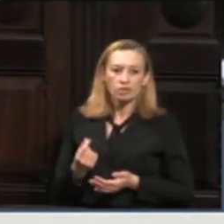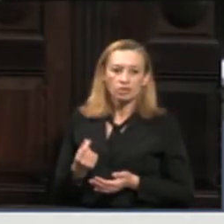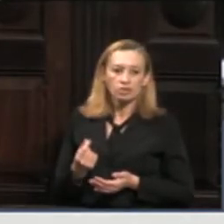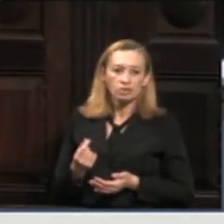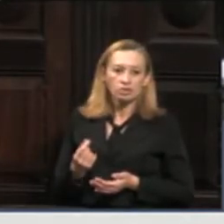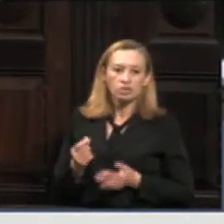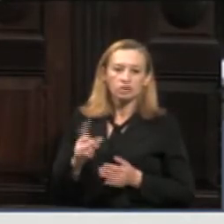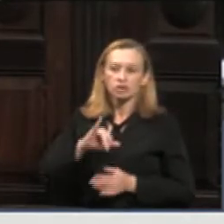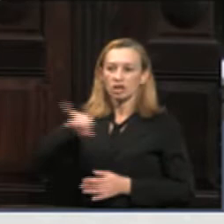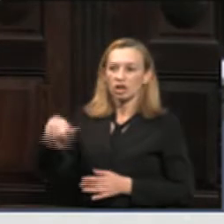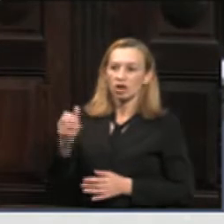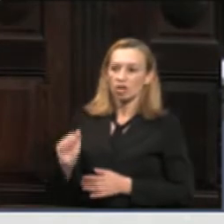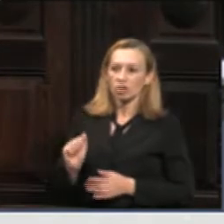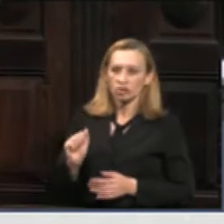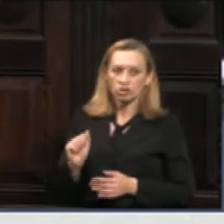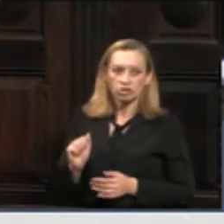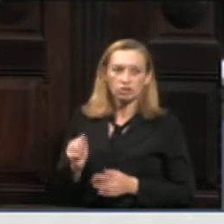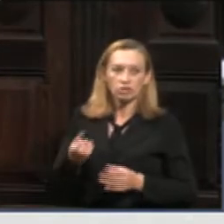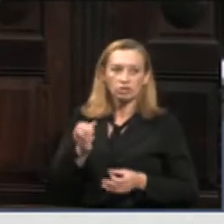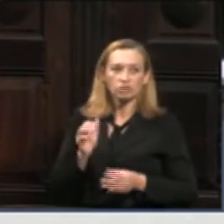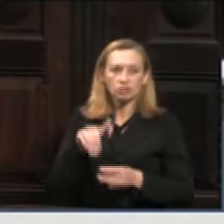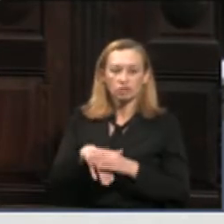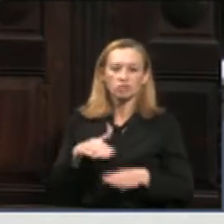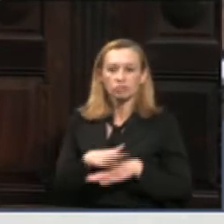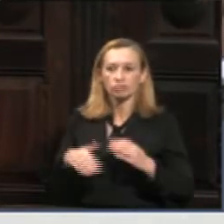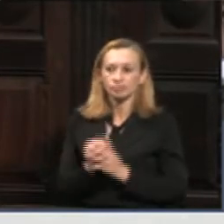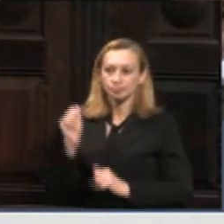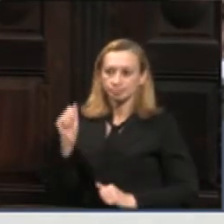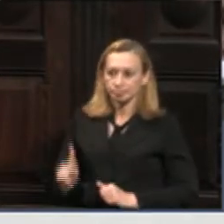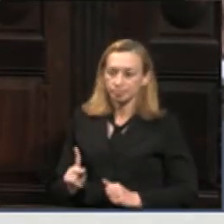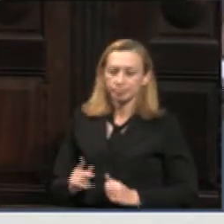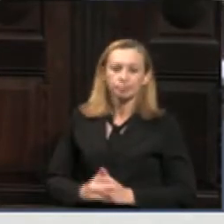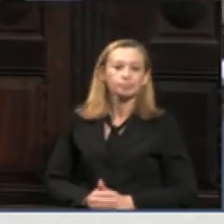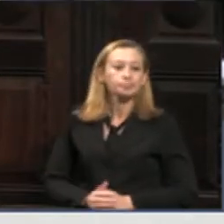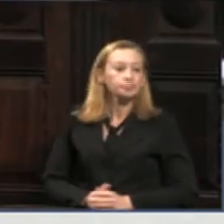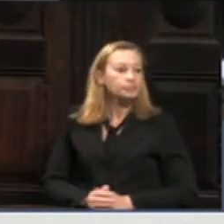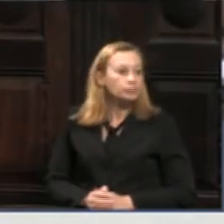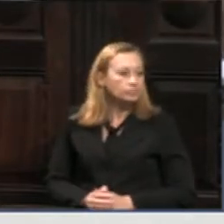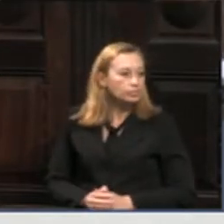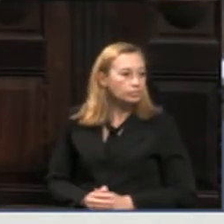estabelecimento de gênero similar. Em votação, os senhores que aprovam permanecem como estão, aprovado.